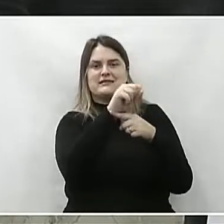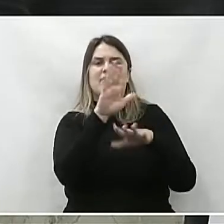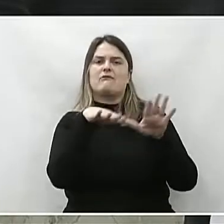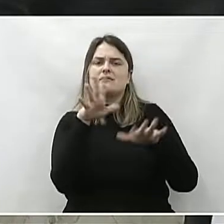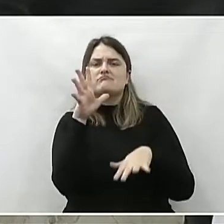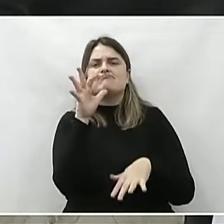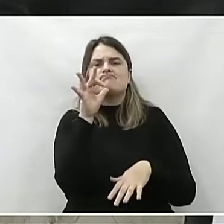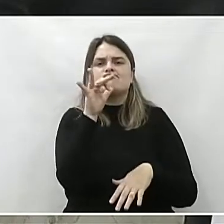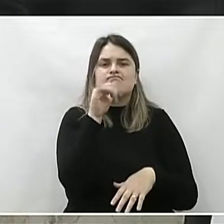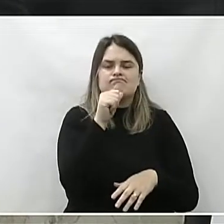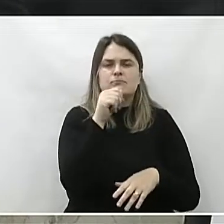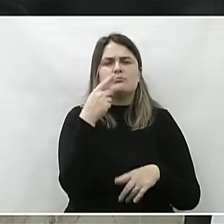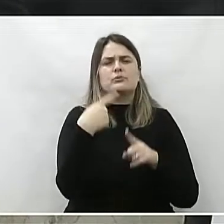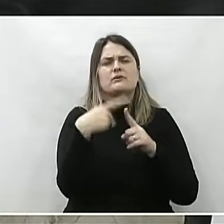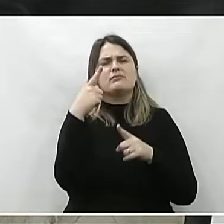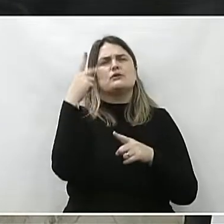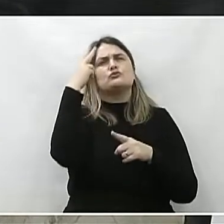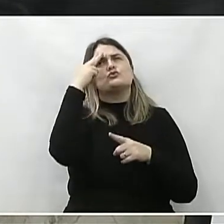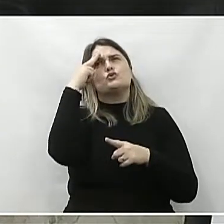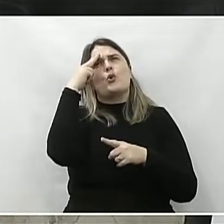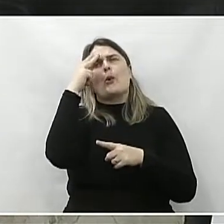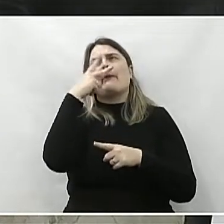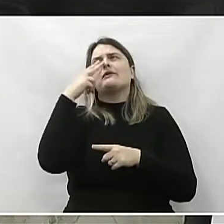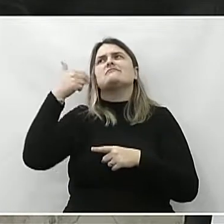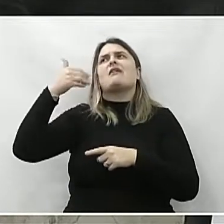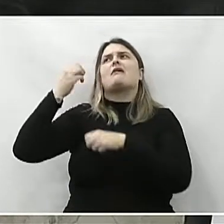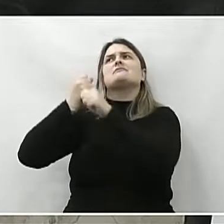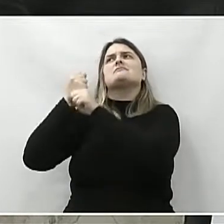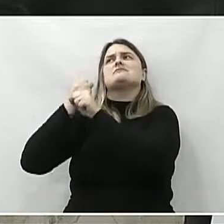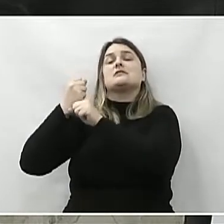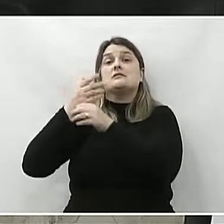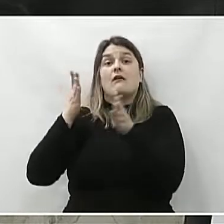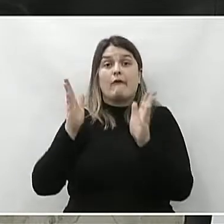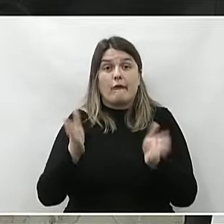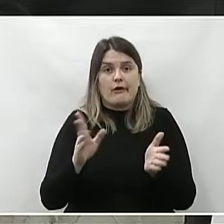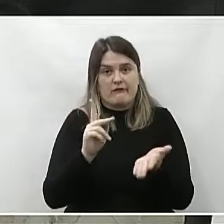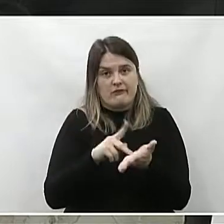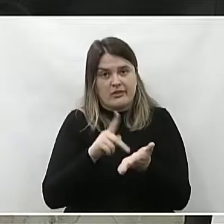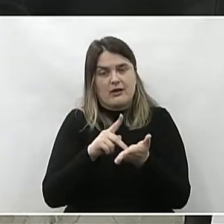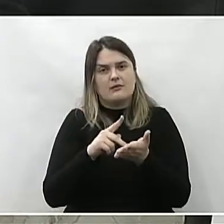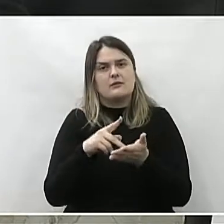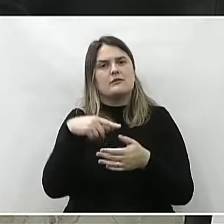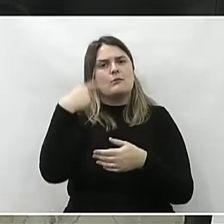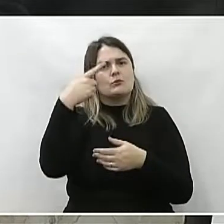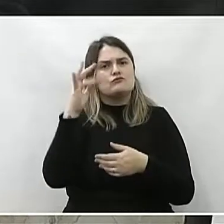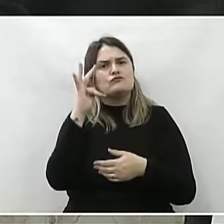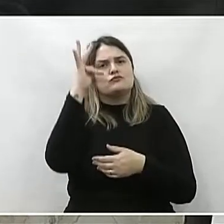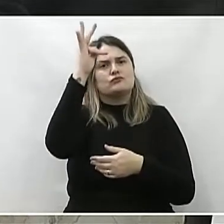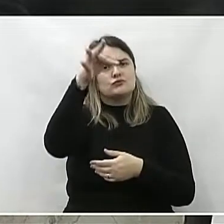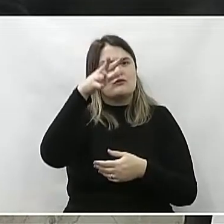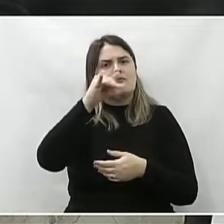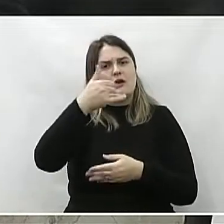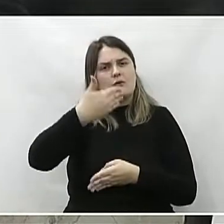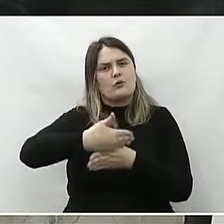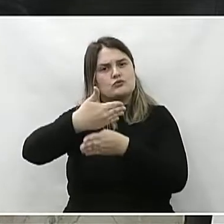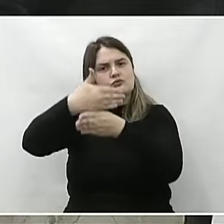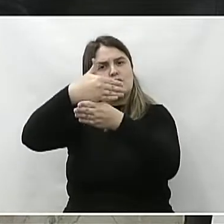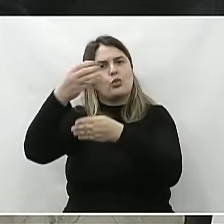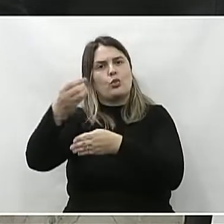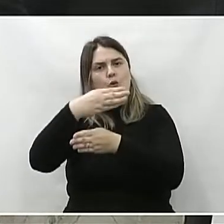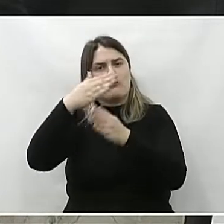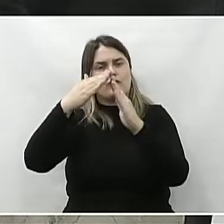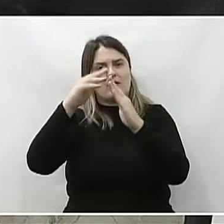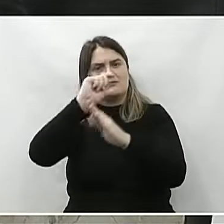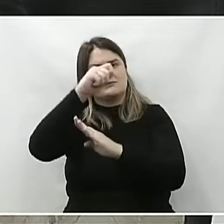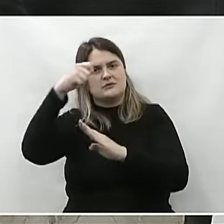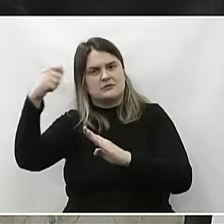falaram, era um sonho de mais de 10 anos, mas que hoje é realidade. Muito em breve vai ser iniciadas as obras do centro comunitário novo.